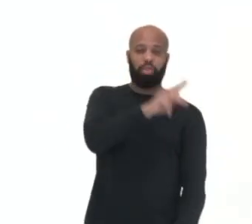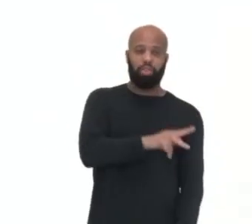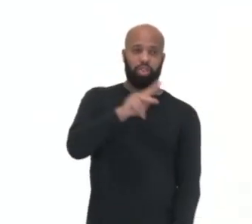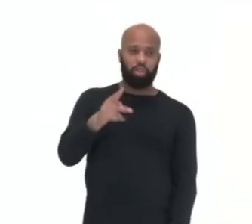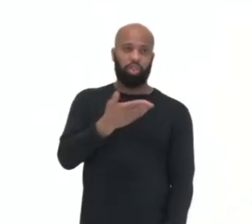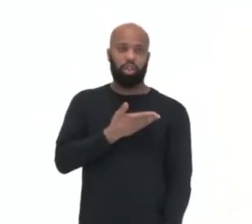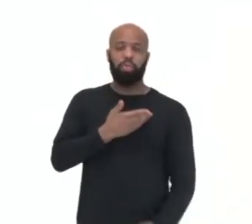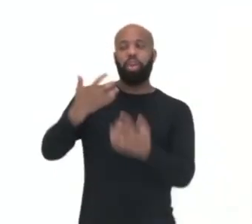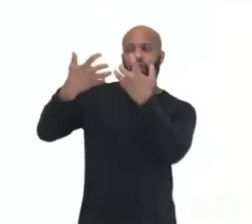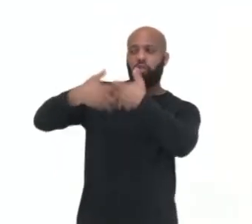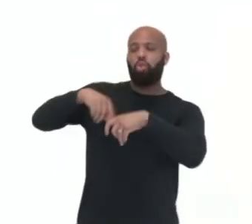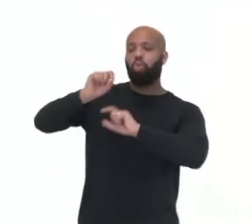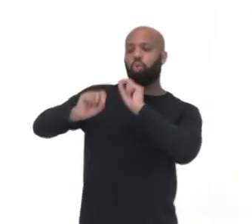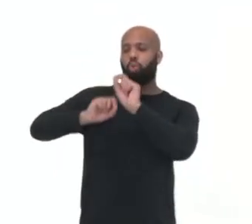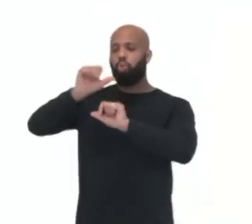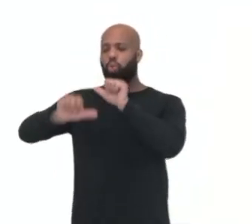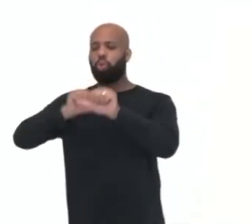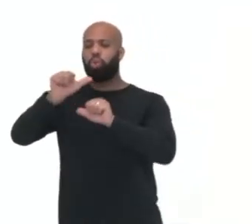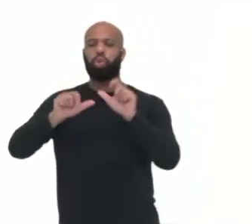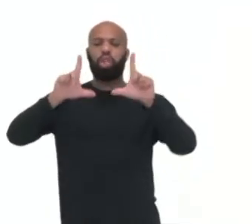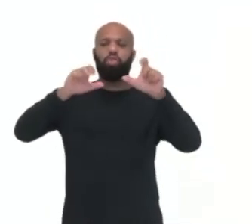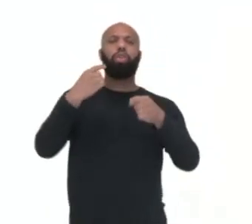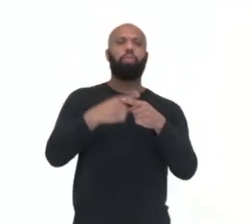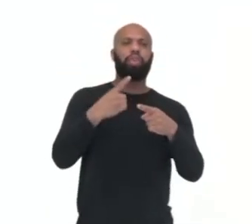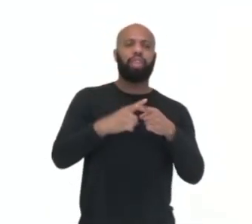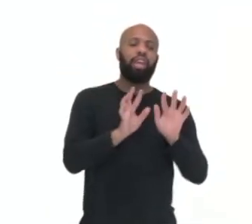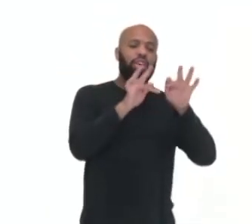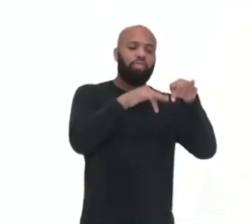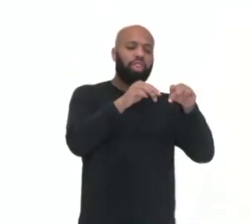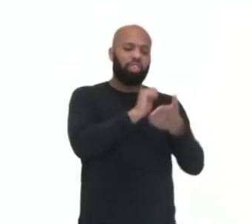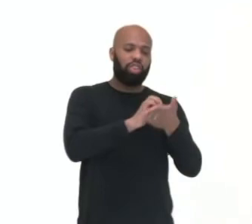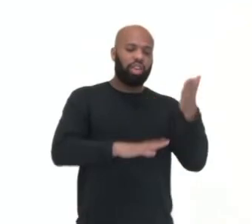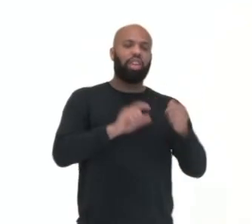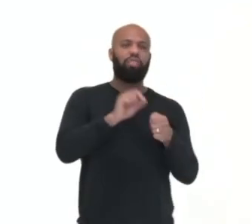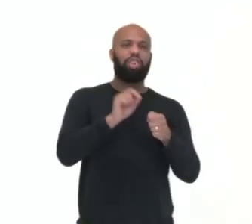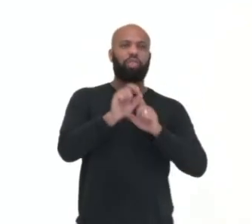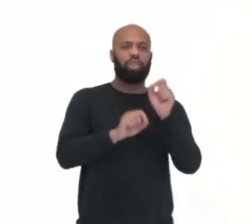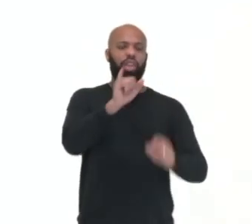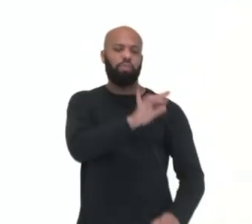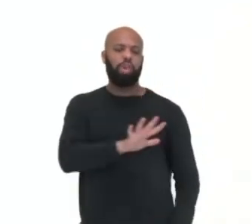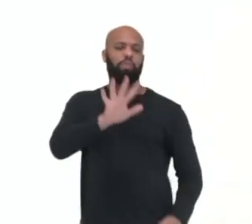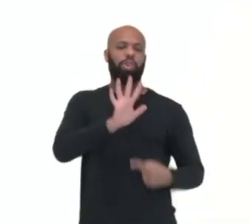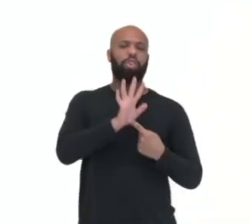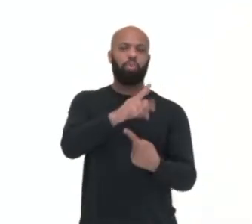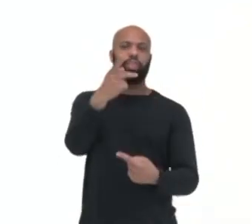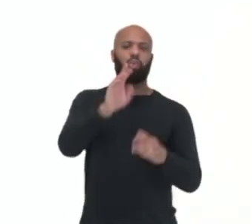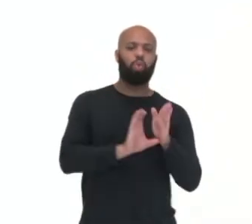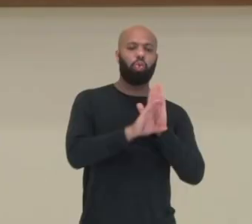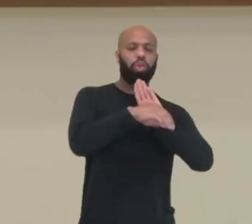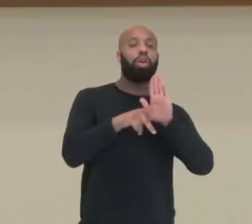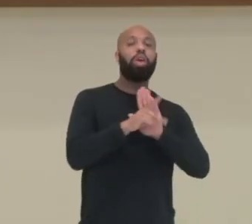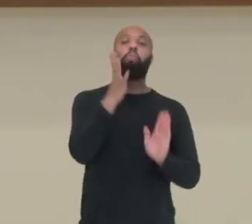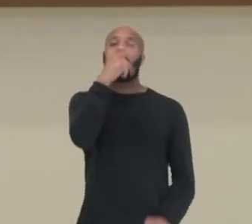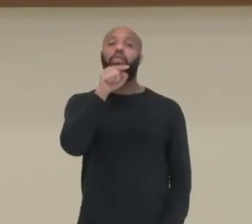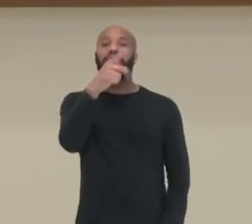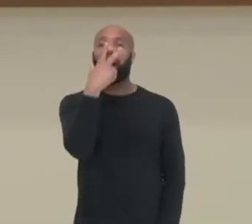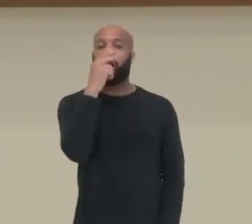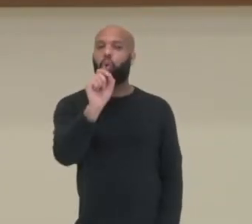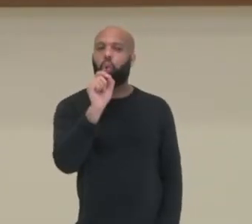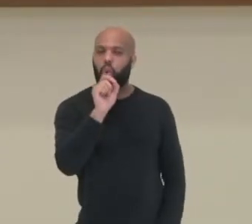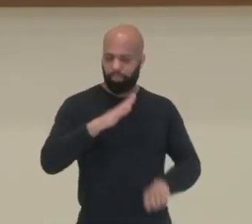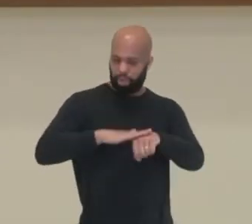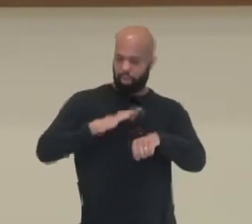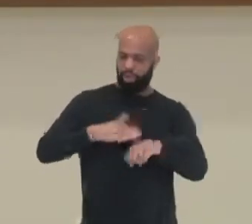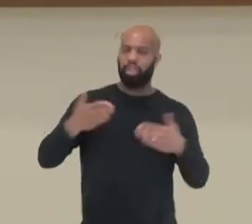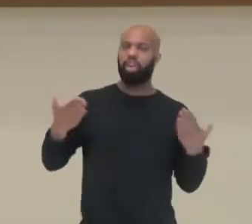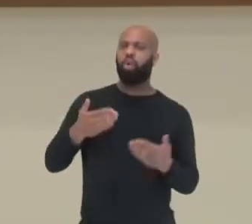colegas, refletindo o que mudou na foto e por quê. Finalize a atividade criando uma figura que caracterize seu conceito de beleza. Então, qual que é a ideia